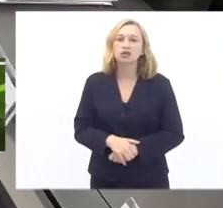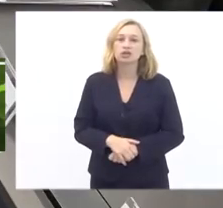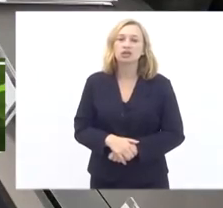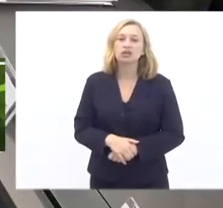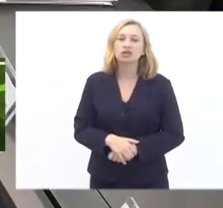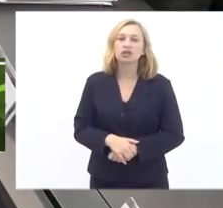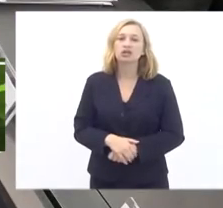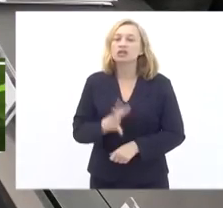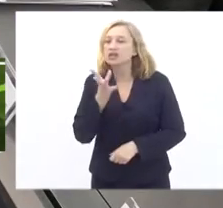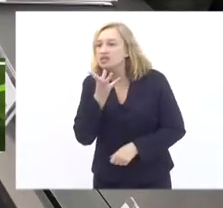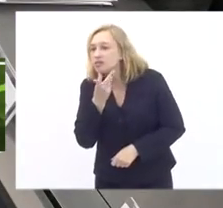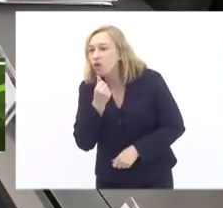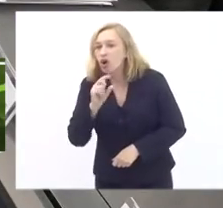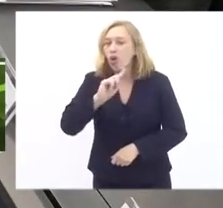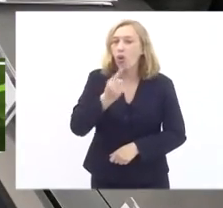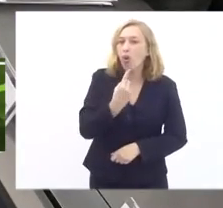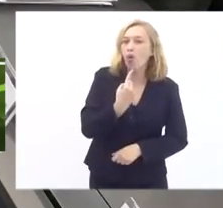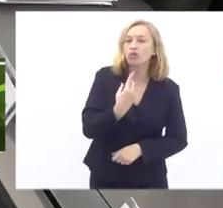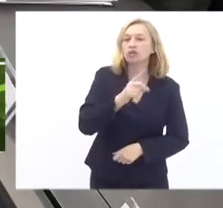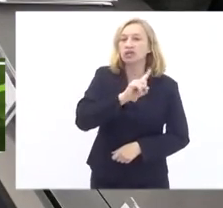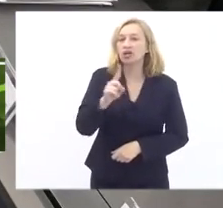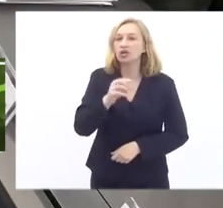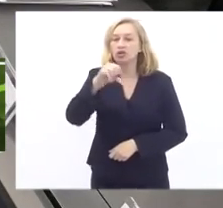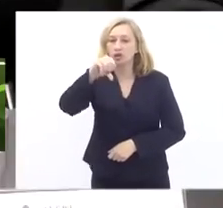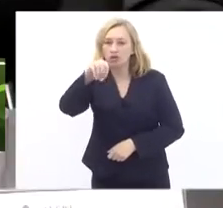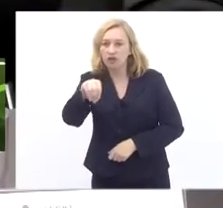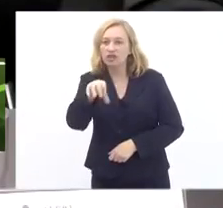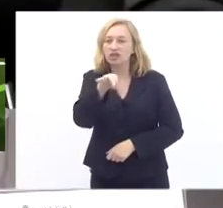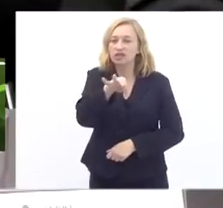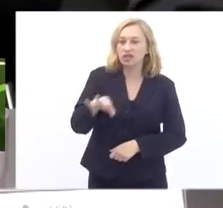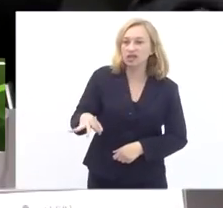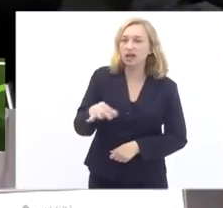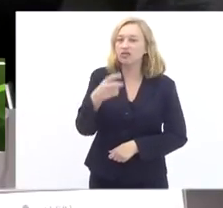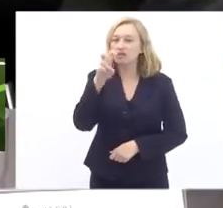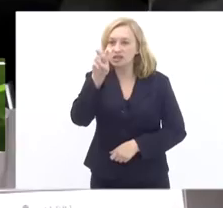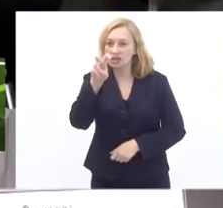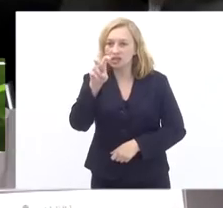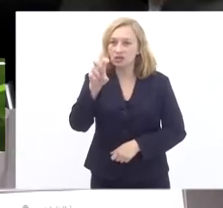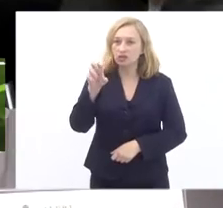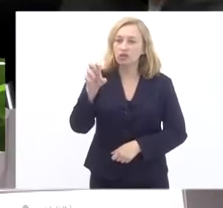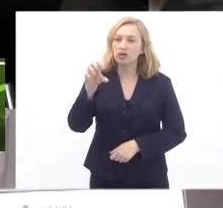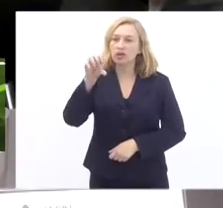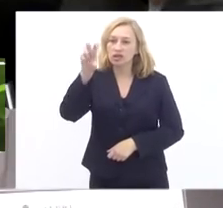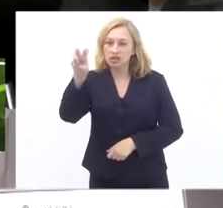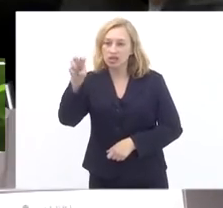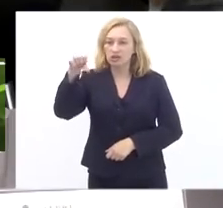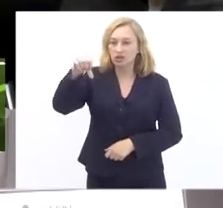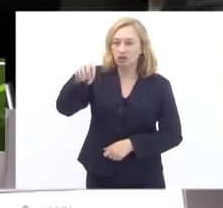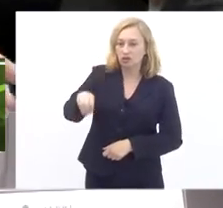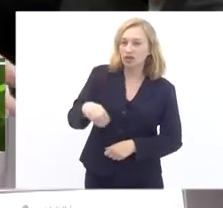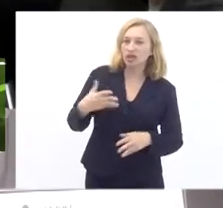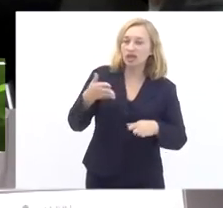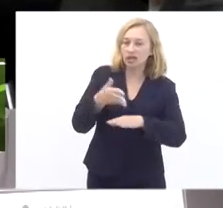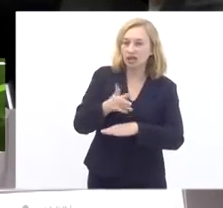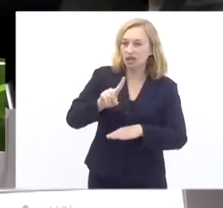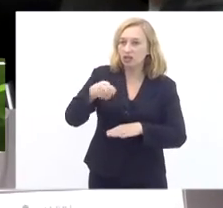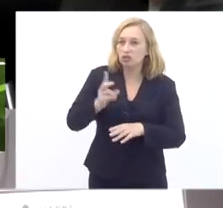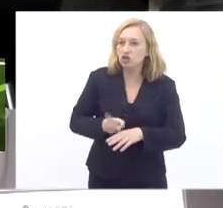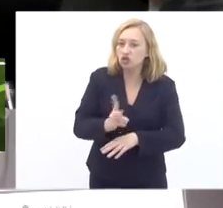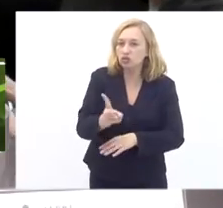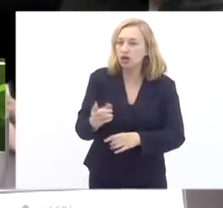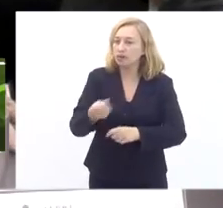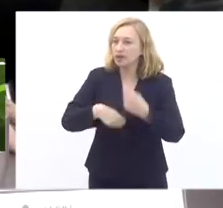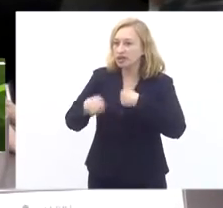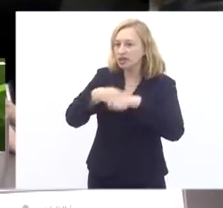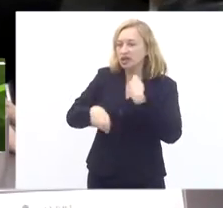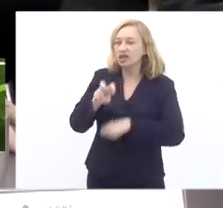mora ou não é que os 90 centavos, os 5 e os 5,90, os 90 centavos entraram, continuaram para a negociação e